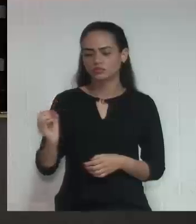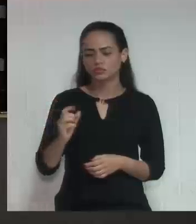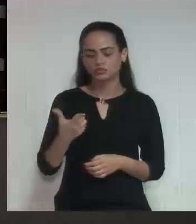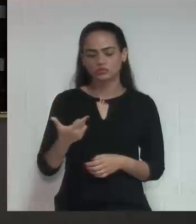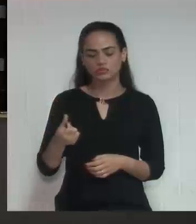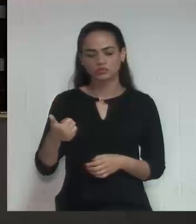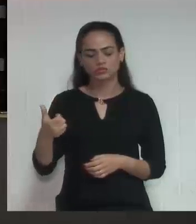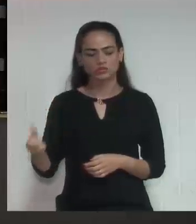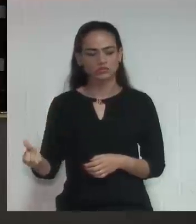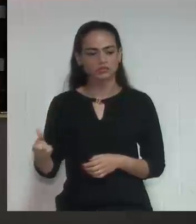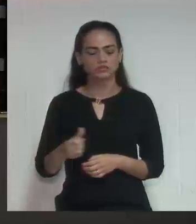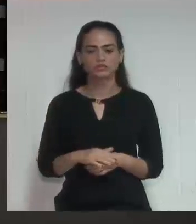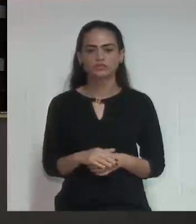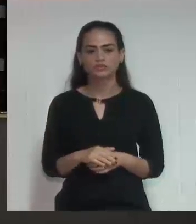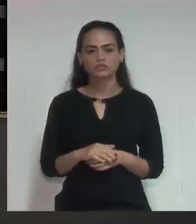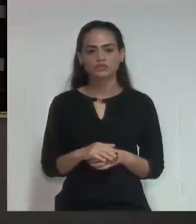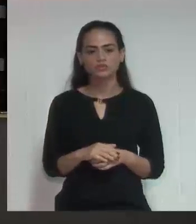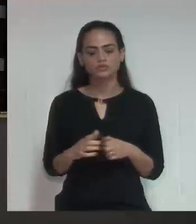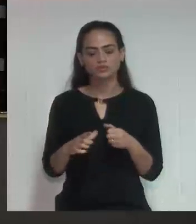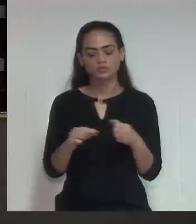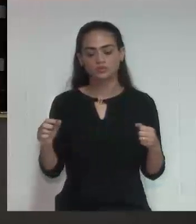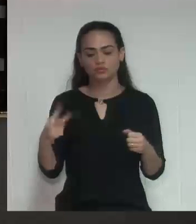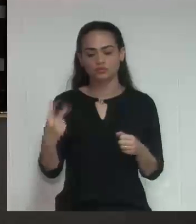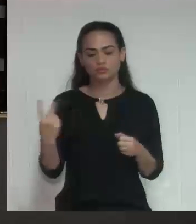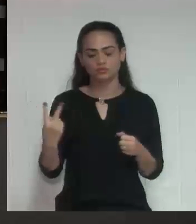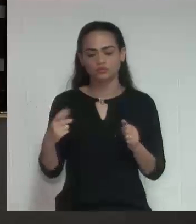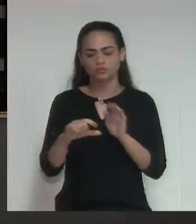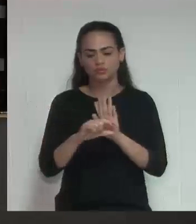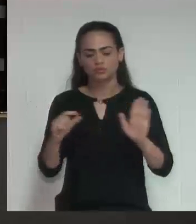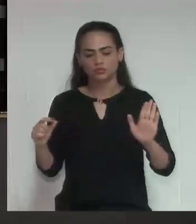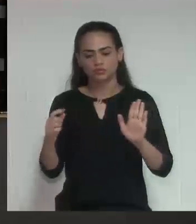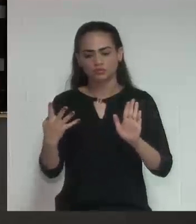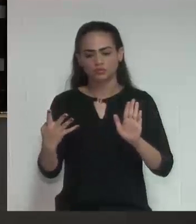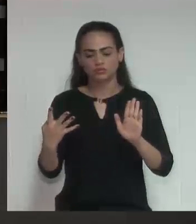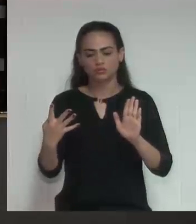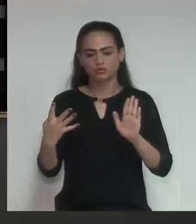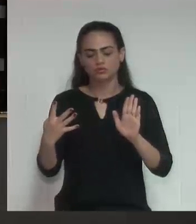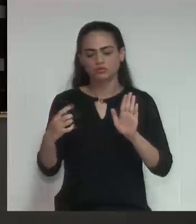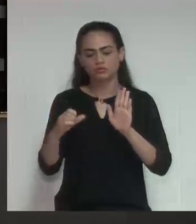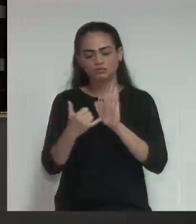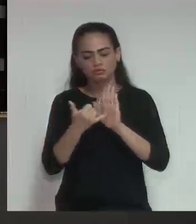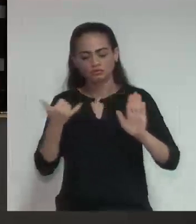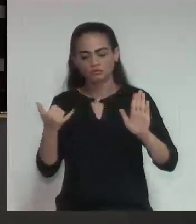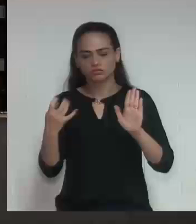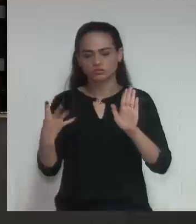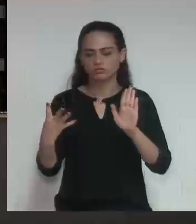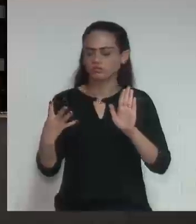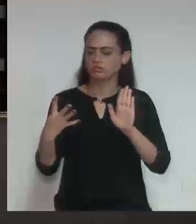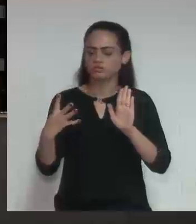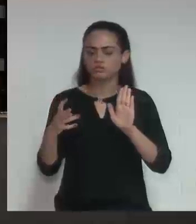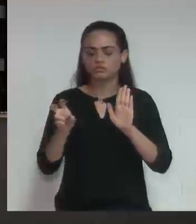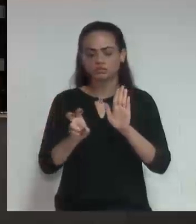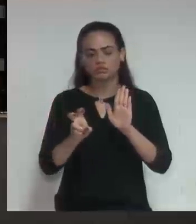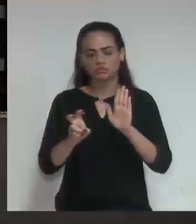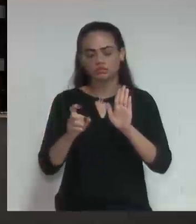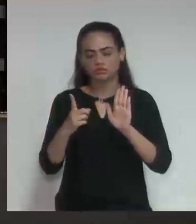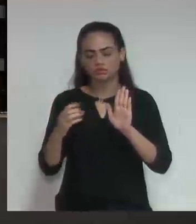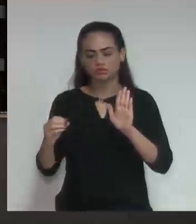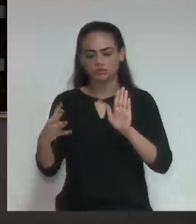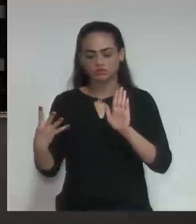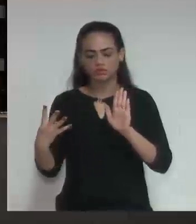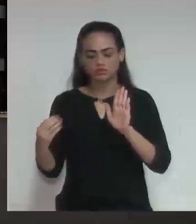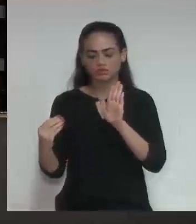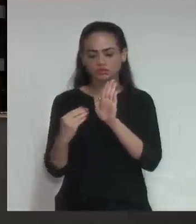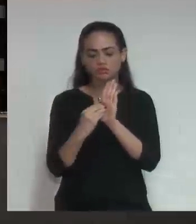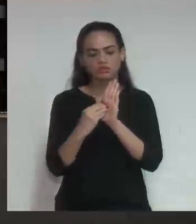Câmara Municipal. Artigo 2º, desse ao inciso 4º, a linha A do inciso 5º e caput do artigo 104, constante no artigo